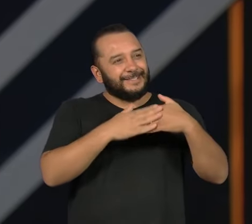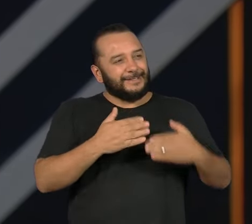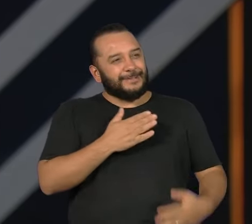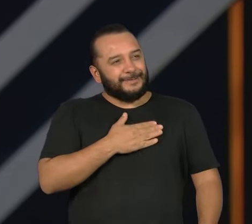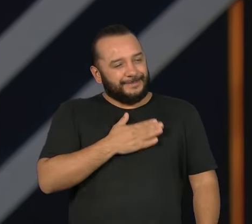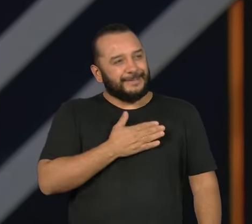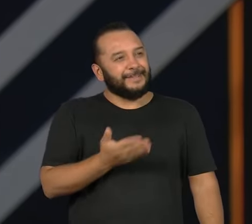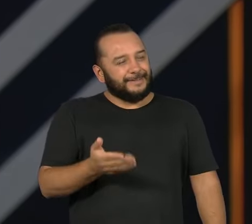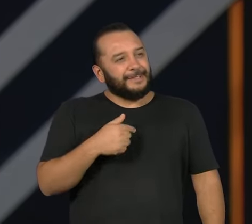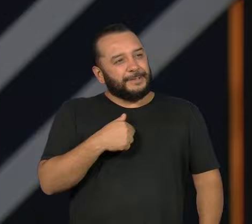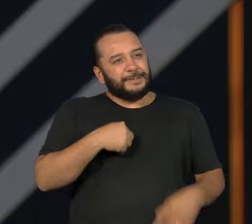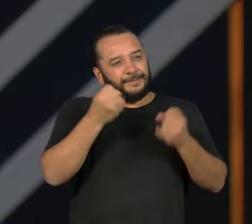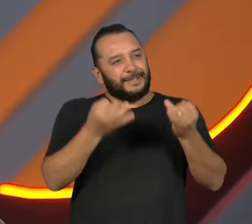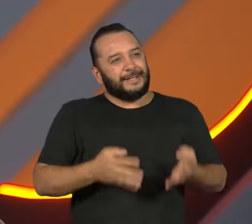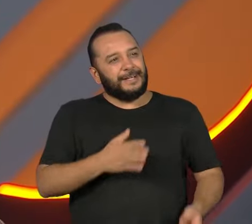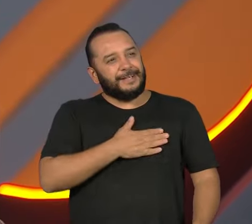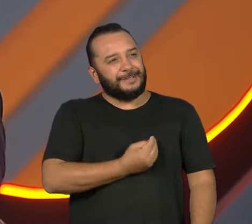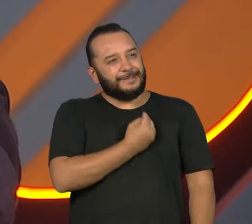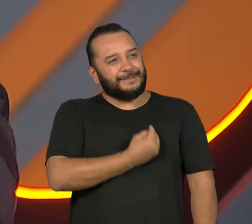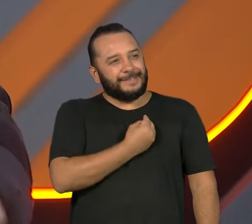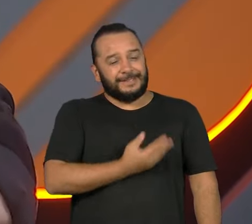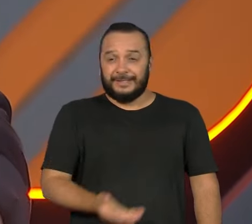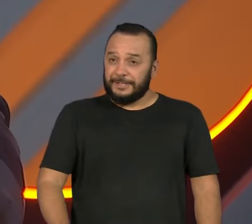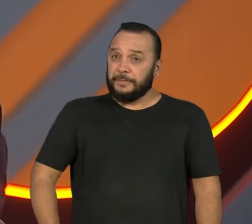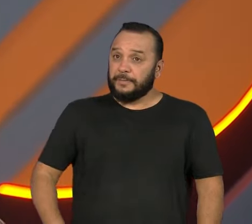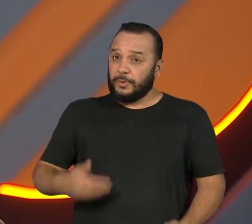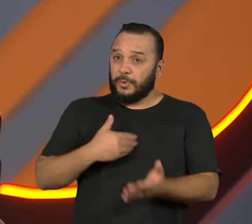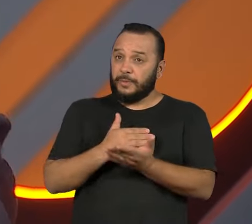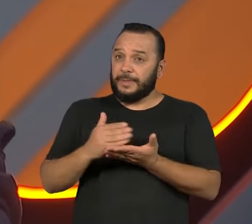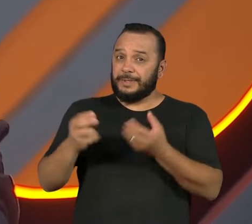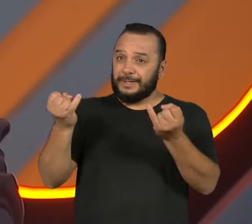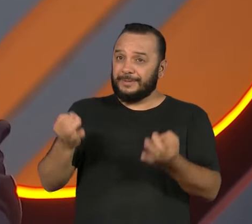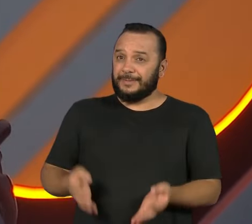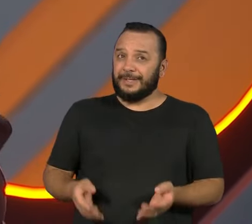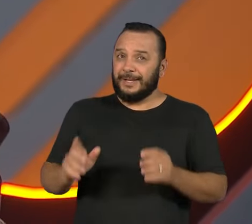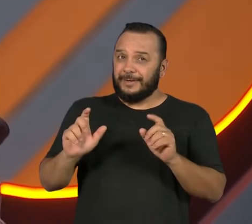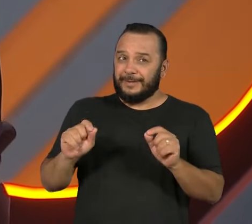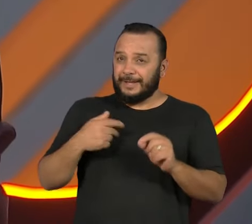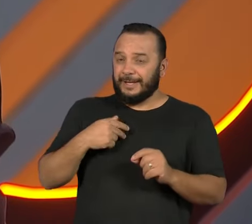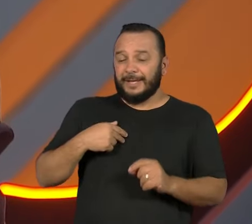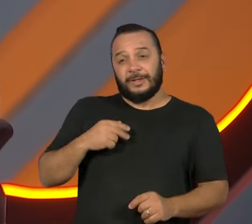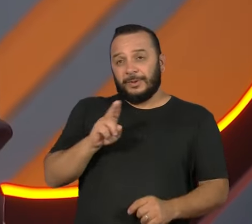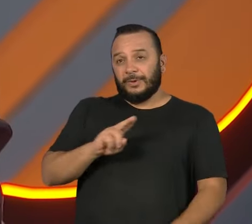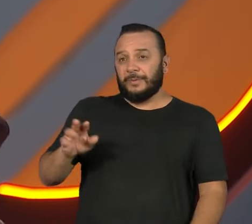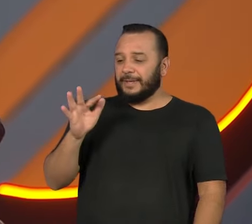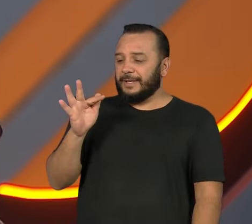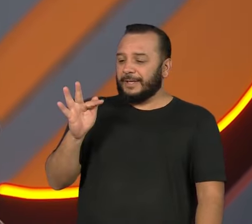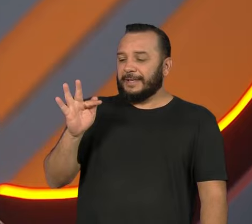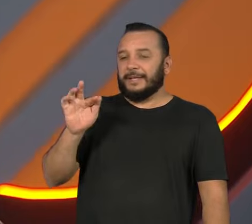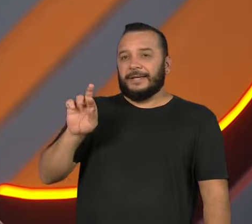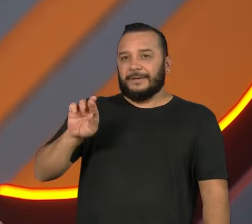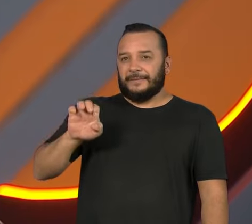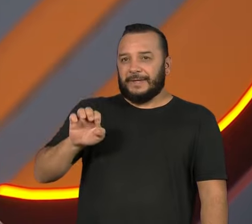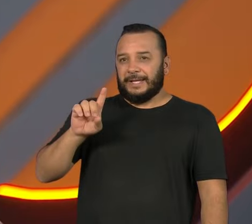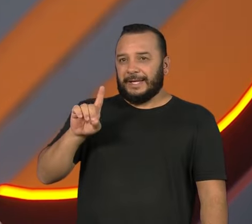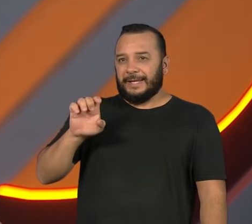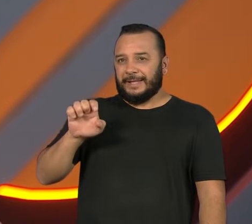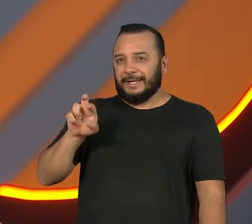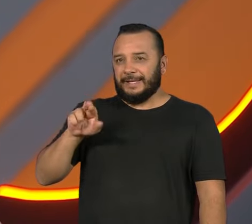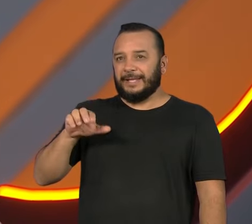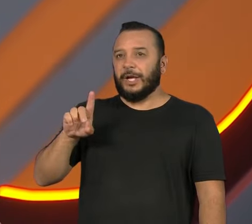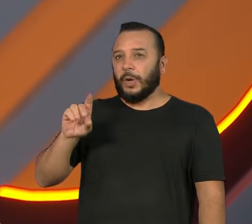para falarmos sobre a vida. Aliás, vamos começar falando sobre o nome, Frederico. Frederico. Geralmente, Frederico